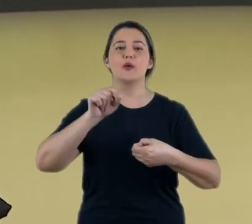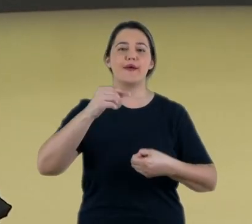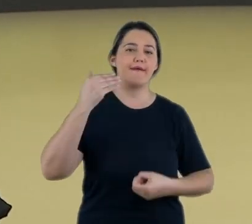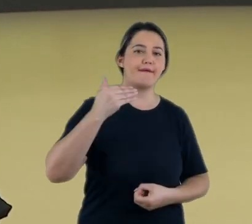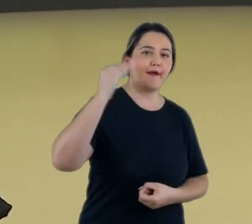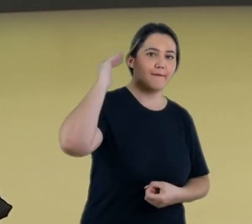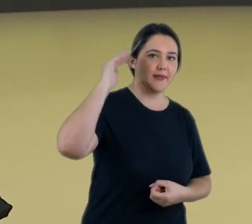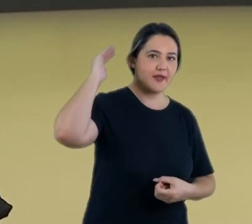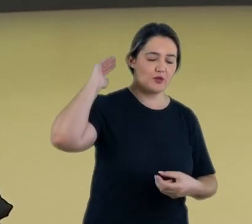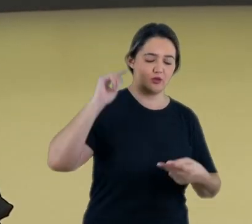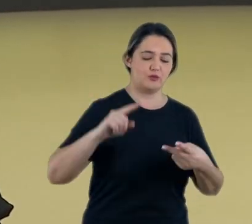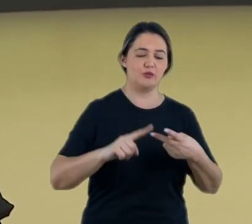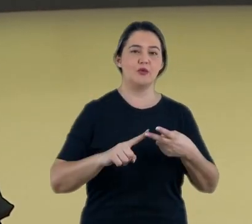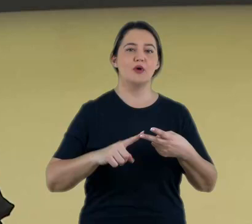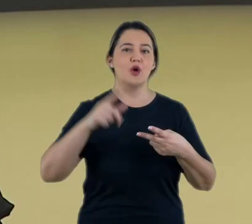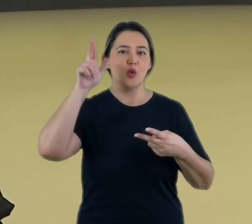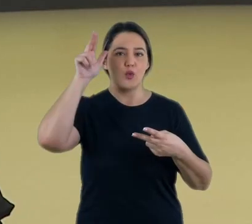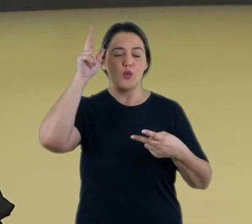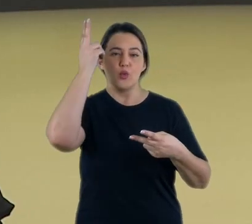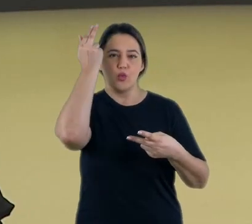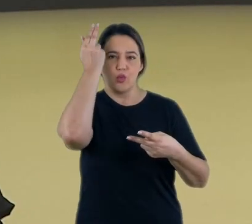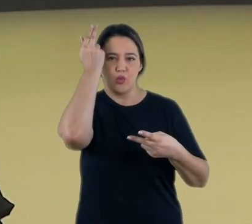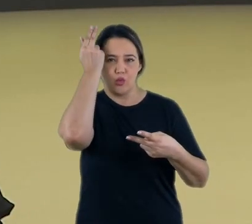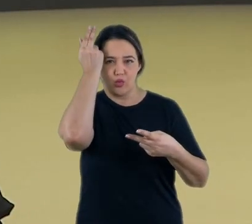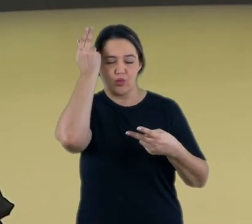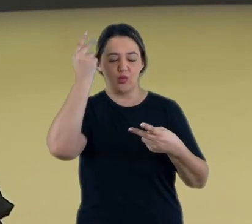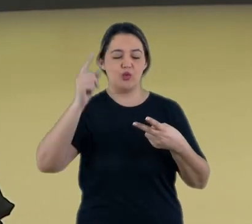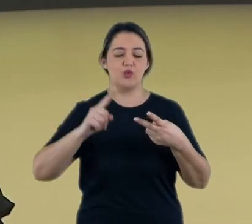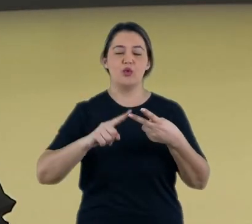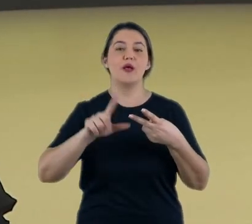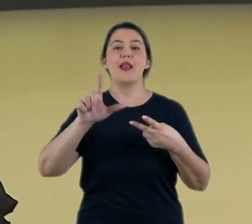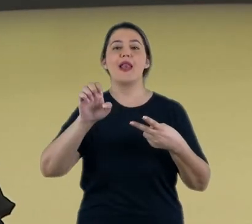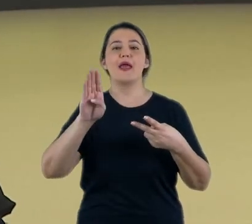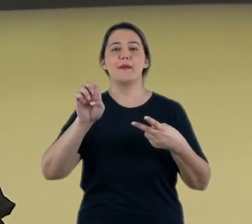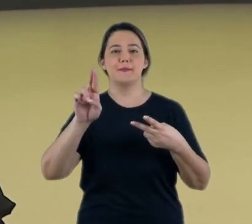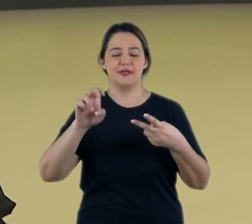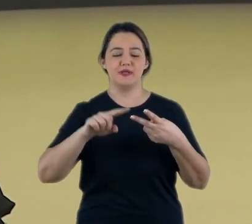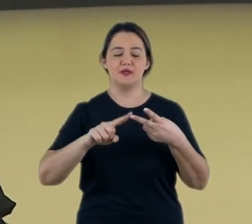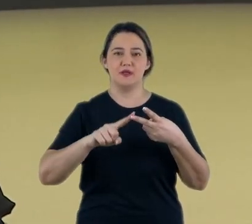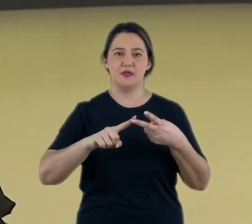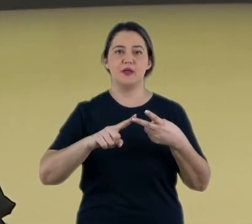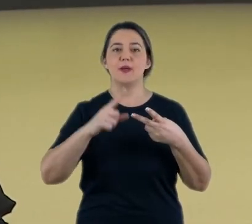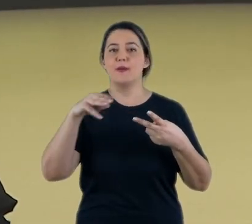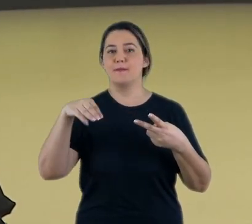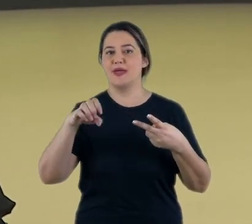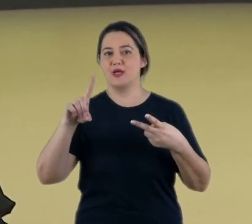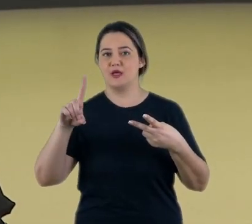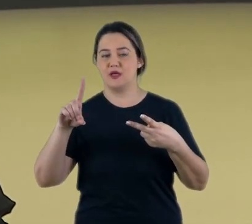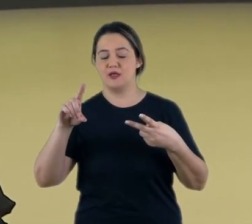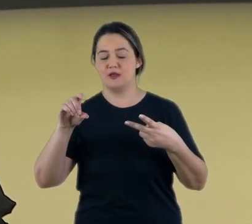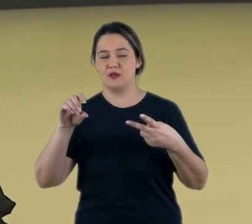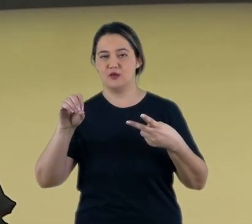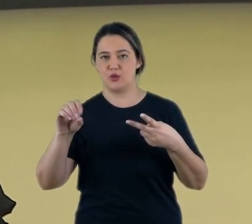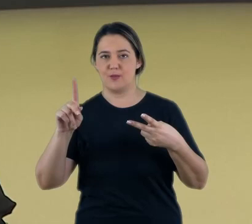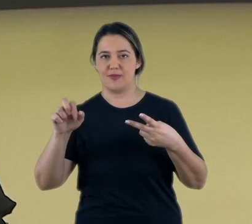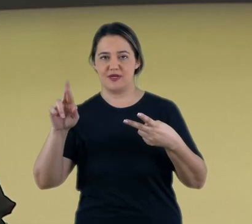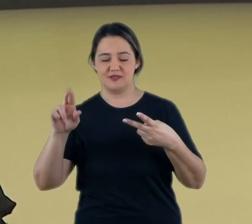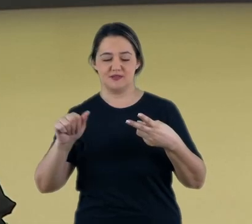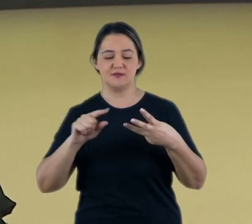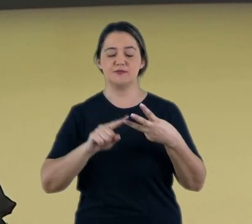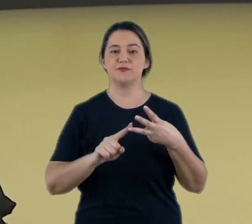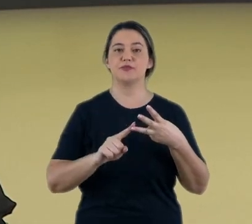era a Média, o coelho era a Grécia e o javali, um porco, era